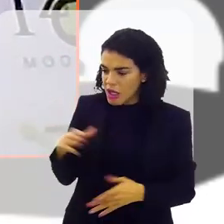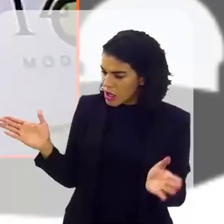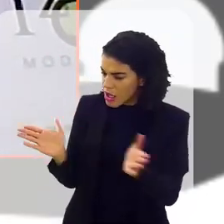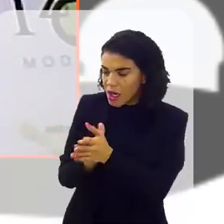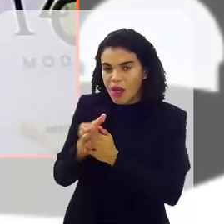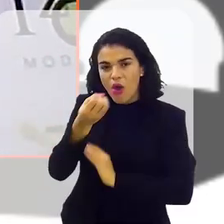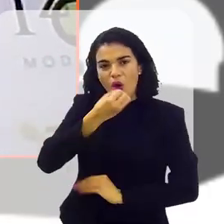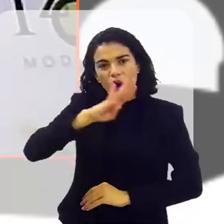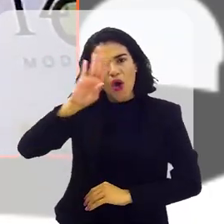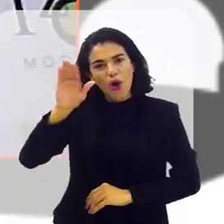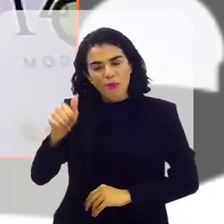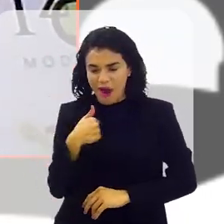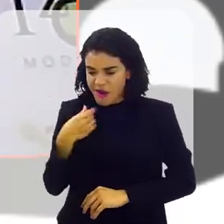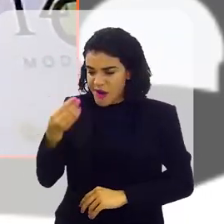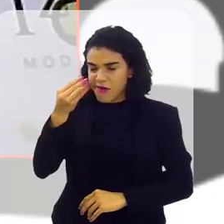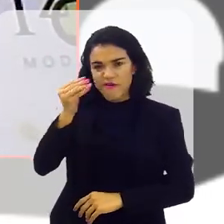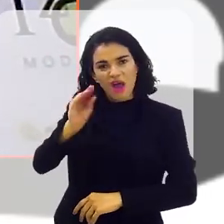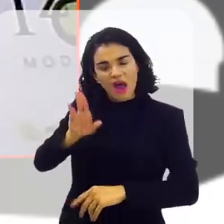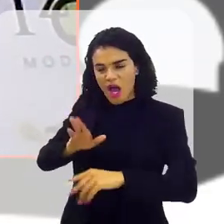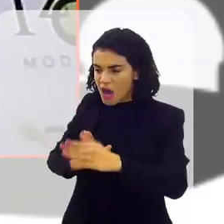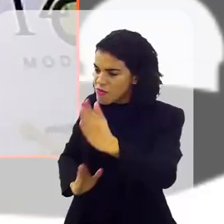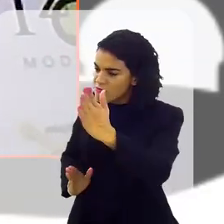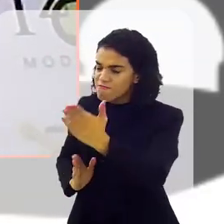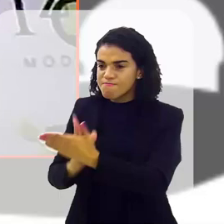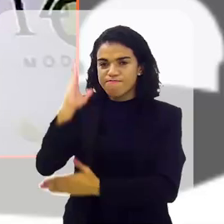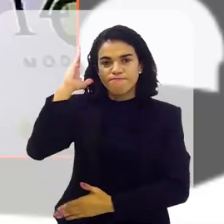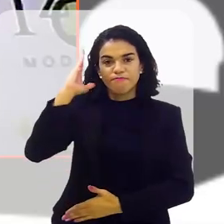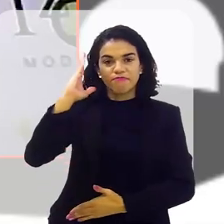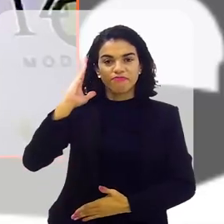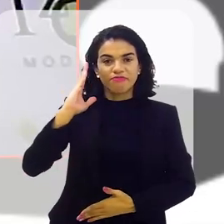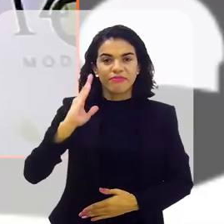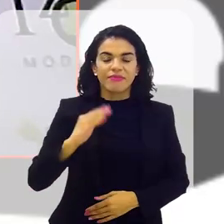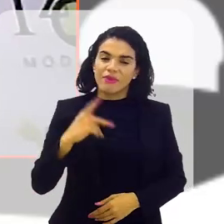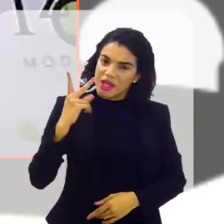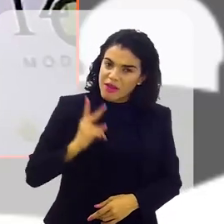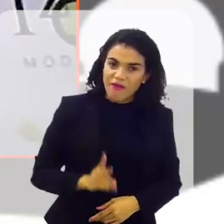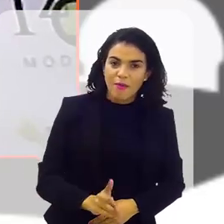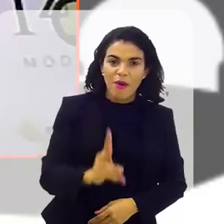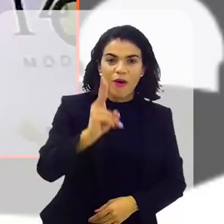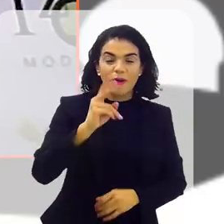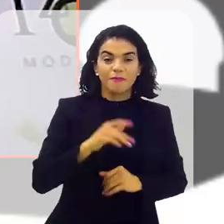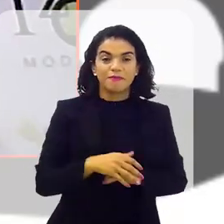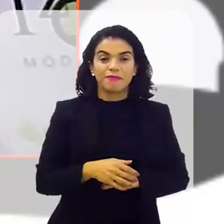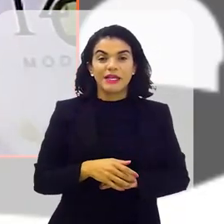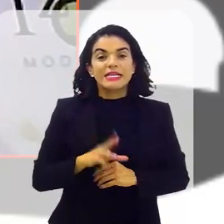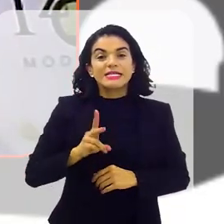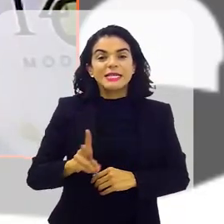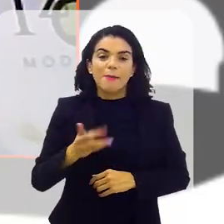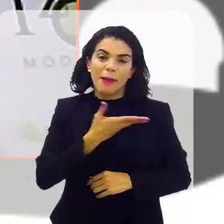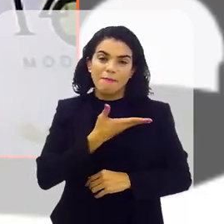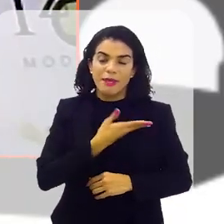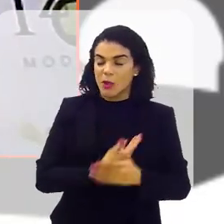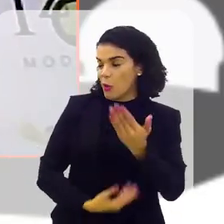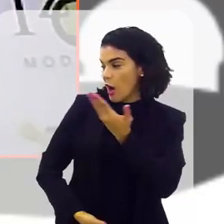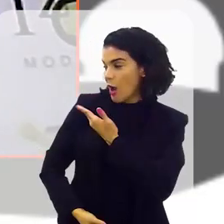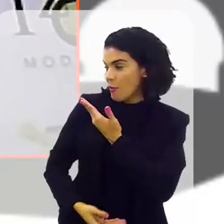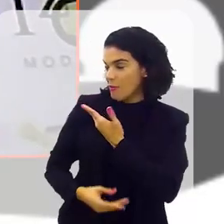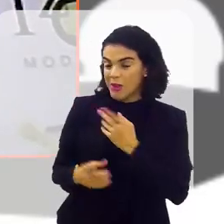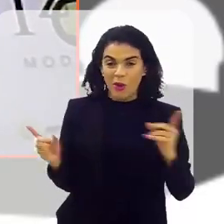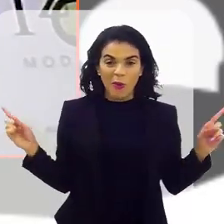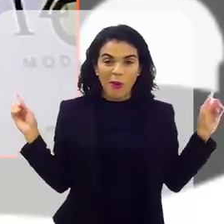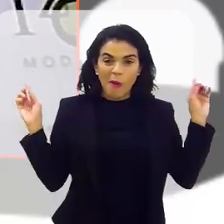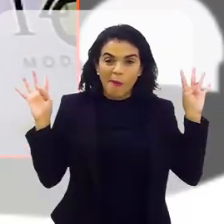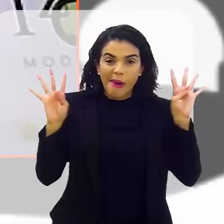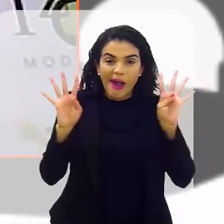que bom que tem aquela dificuldade ali vamos vencer aquela porque lá na frente vai ter outra e vamos embora e contando com os amigos eu não posso